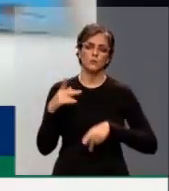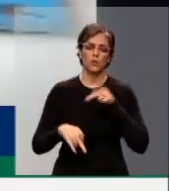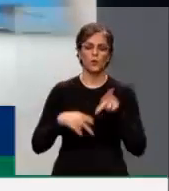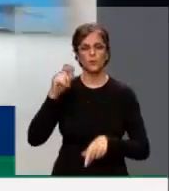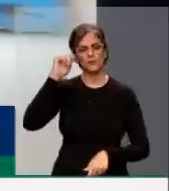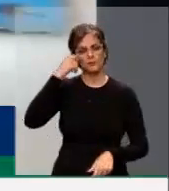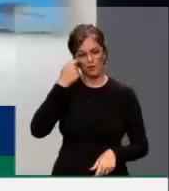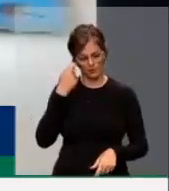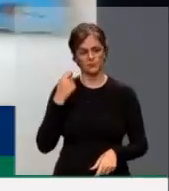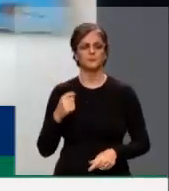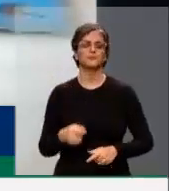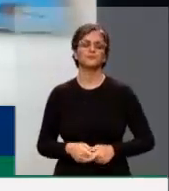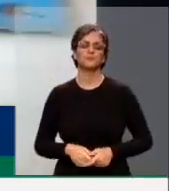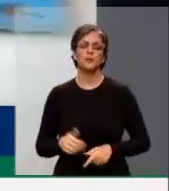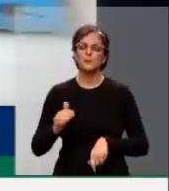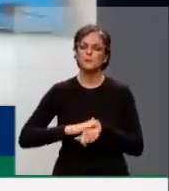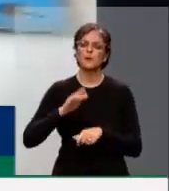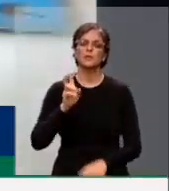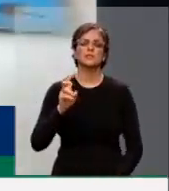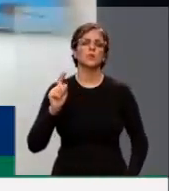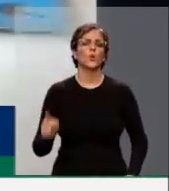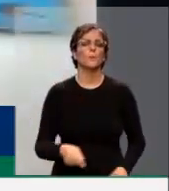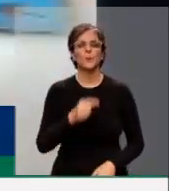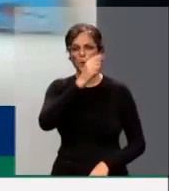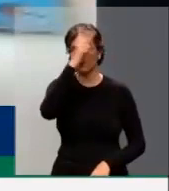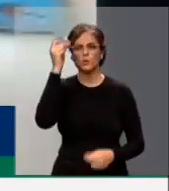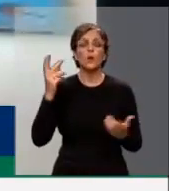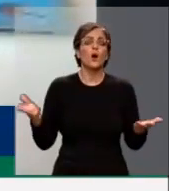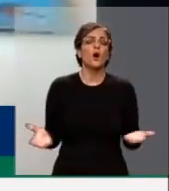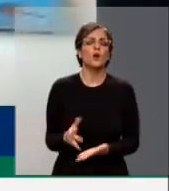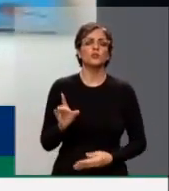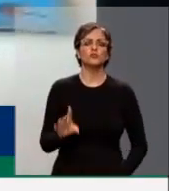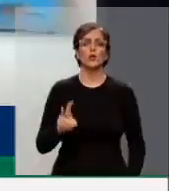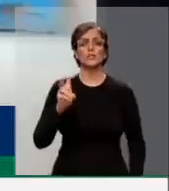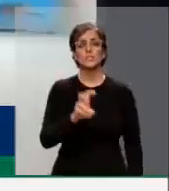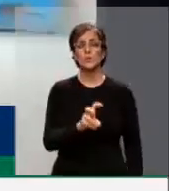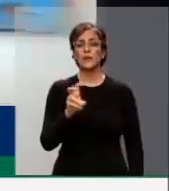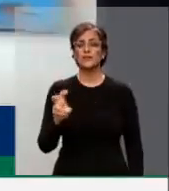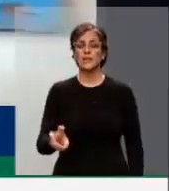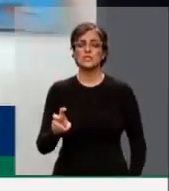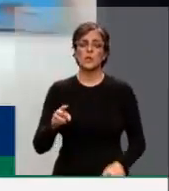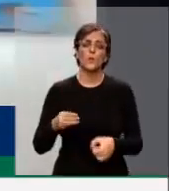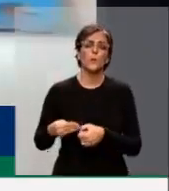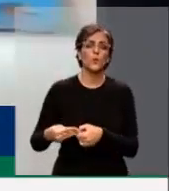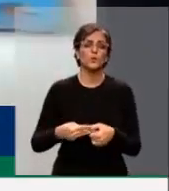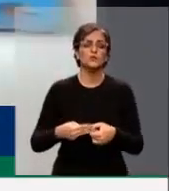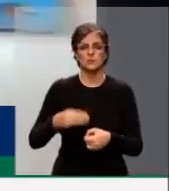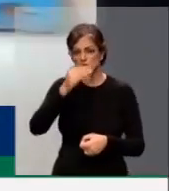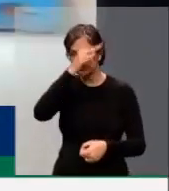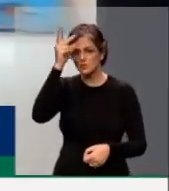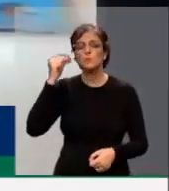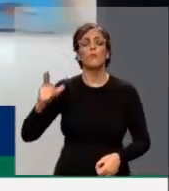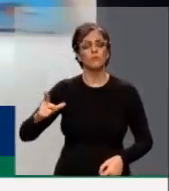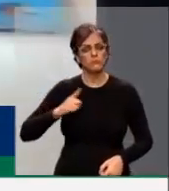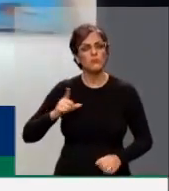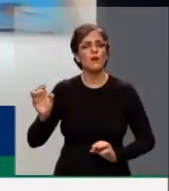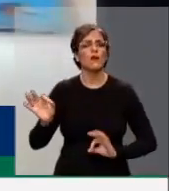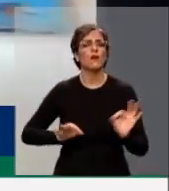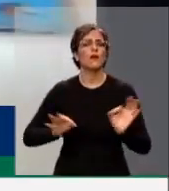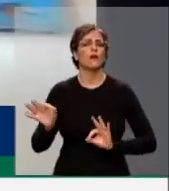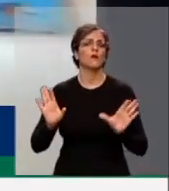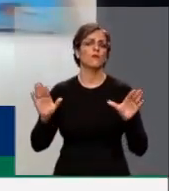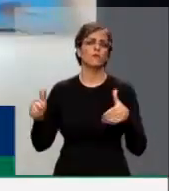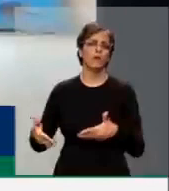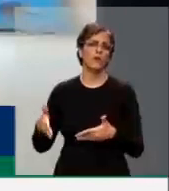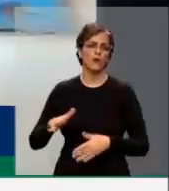né, dos mais de 5 mil municípios, hoje você só tem 55 municípios com políticas estruturadas da